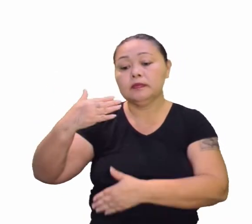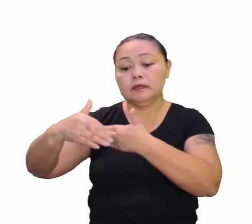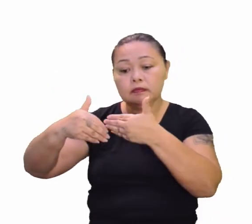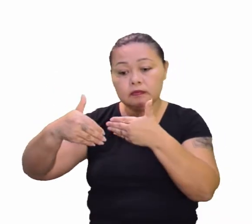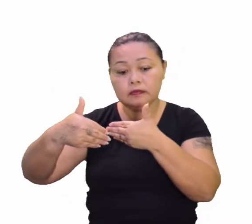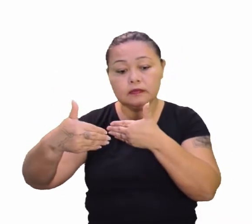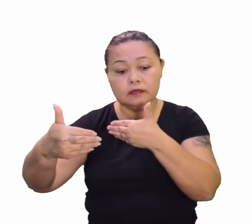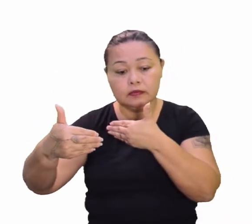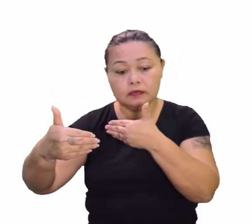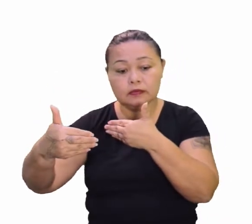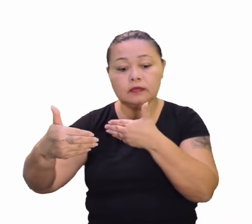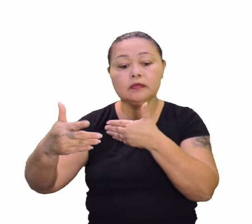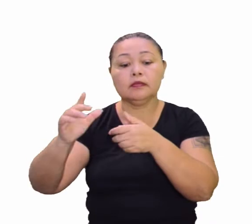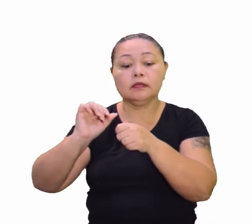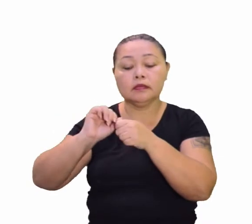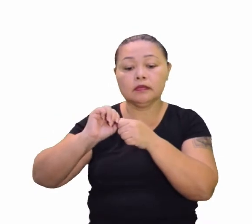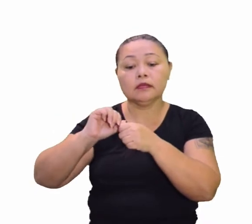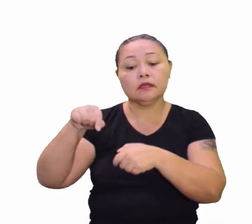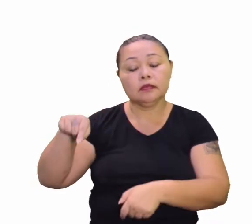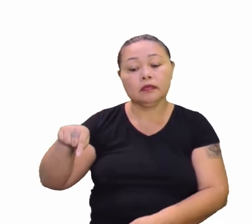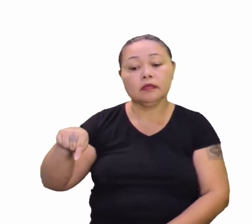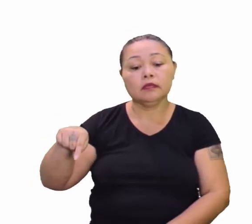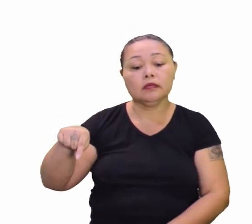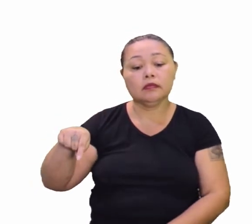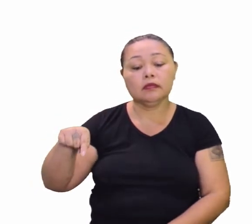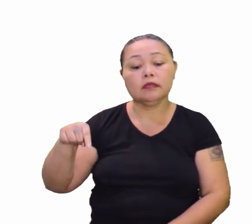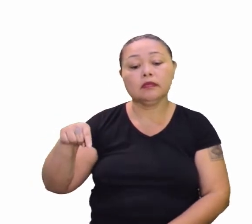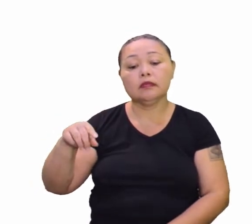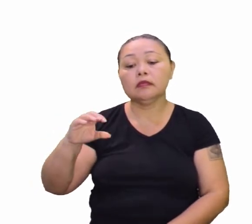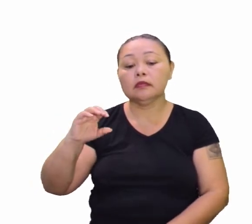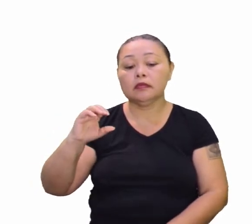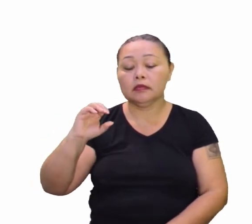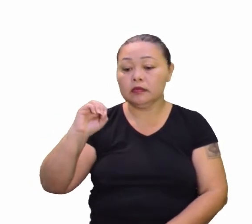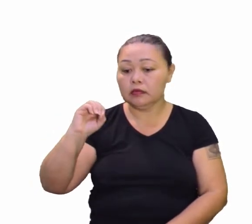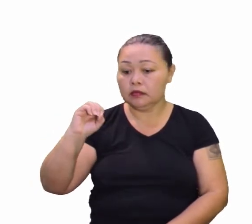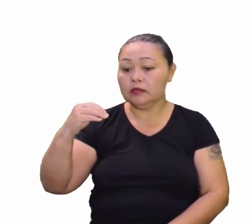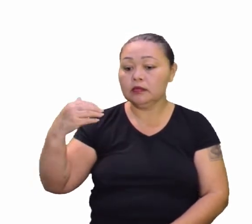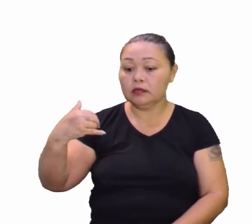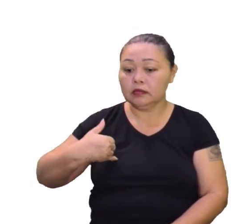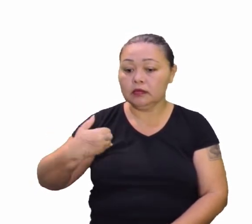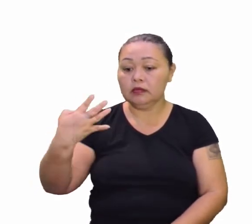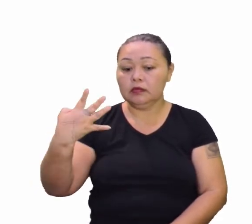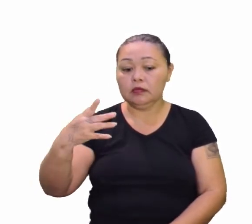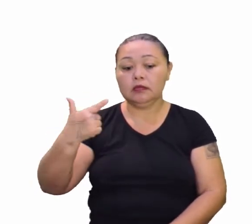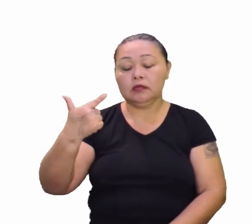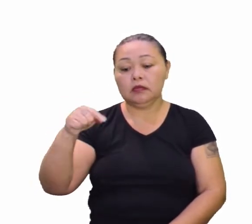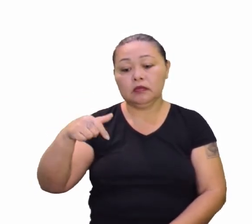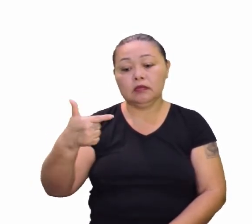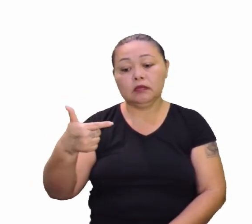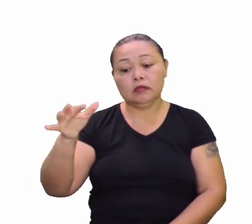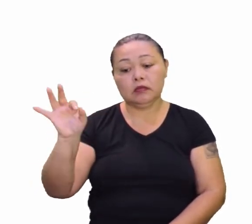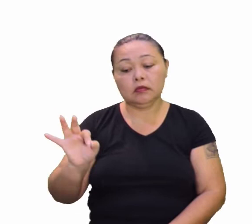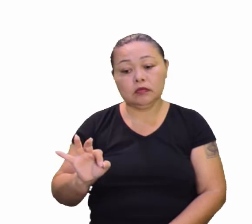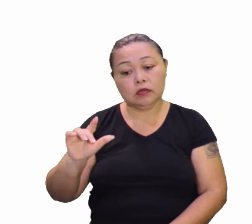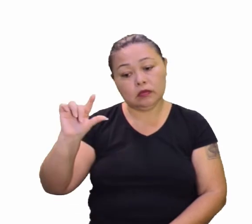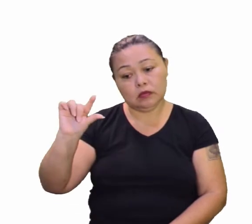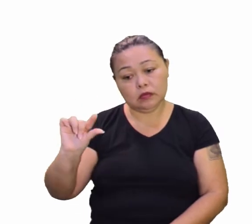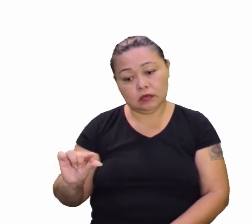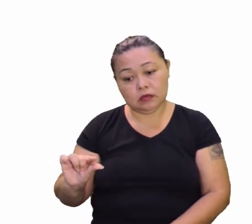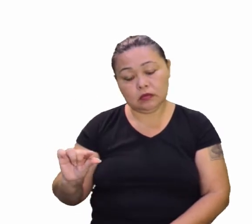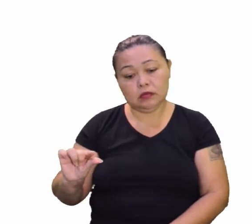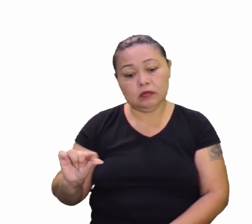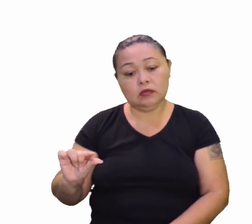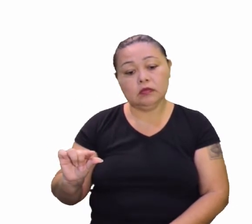de 5,4%, a gente tem nessa faixa etária de 0 a 4 anos, 4,2%.